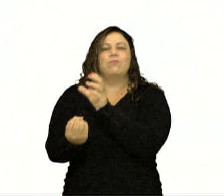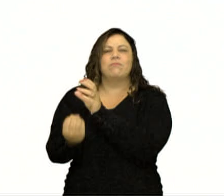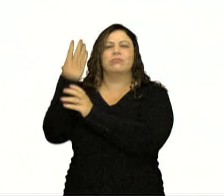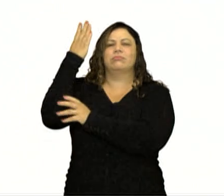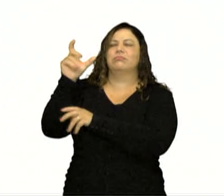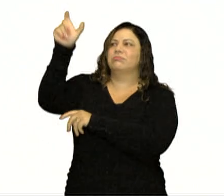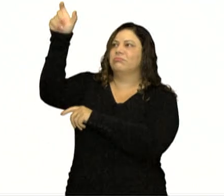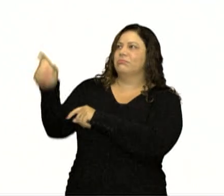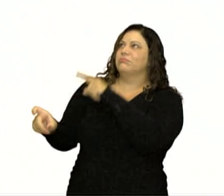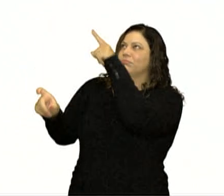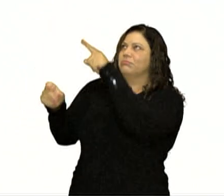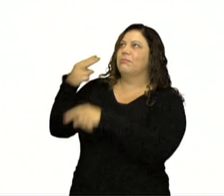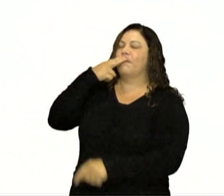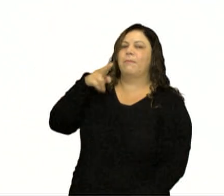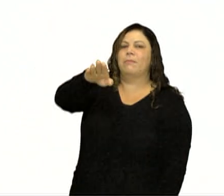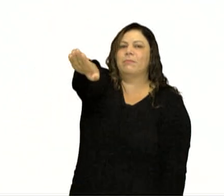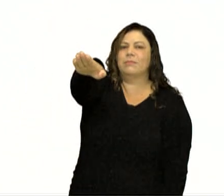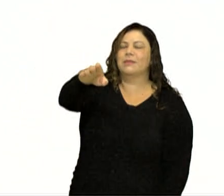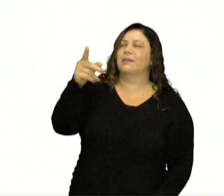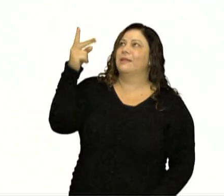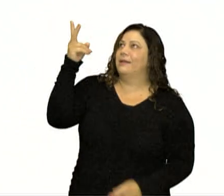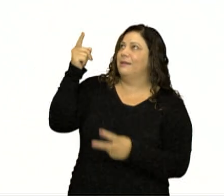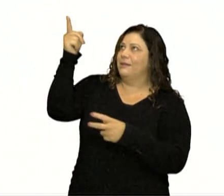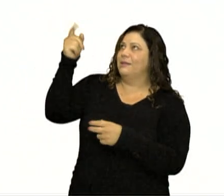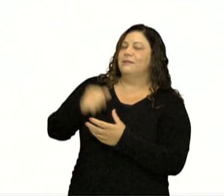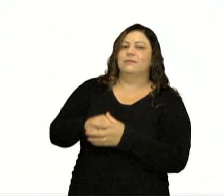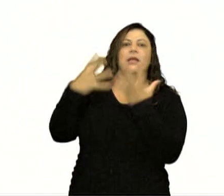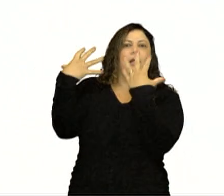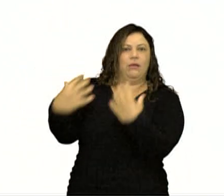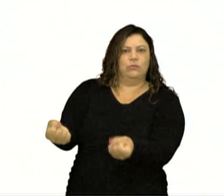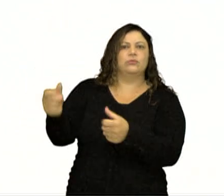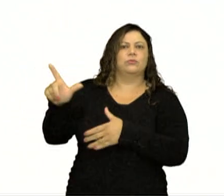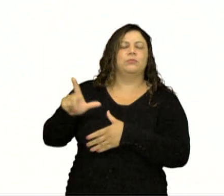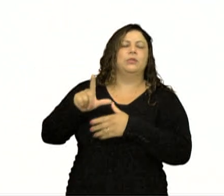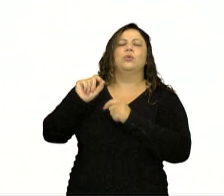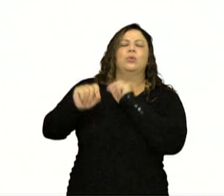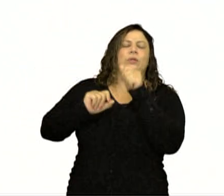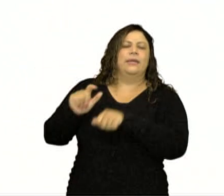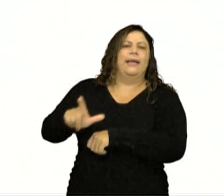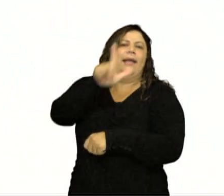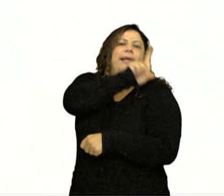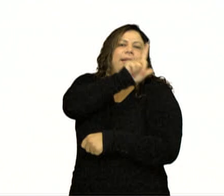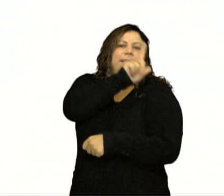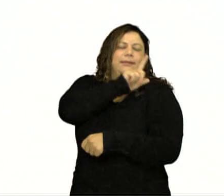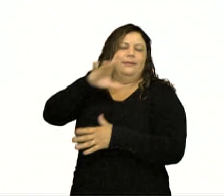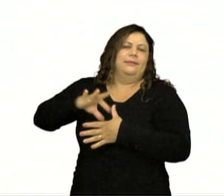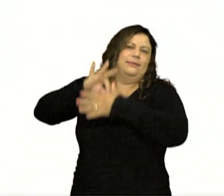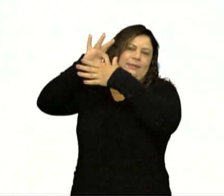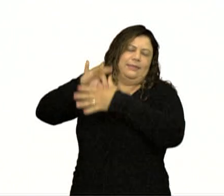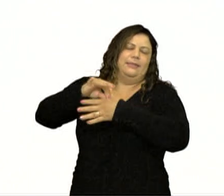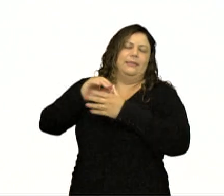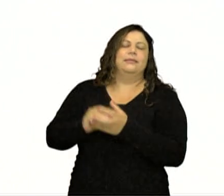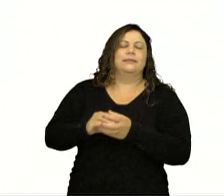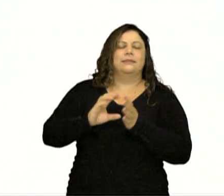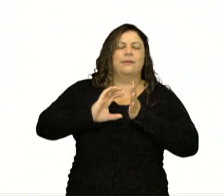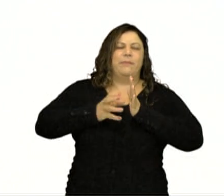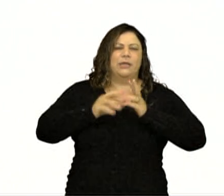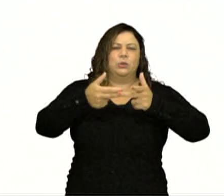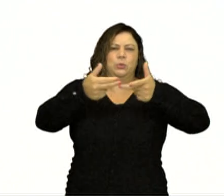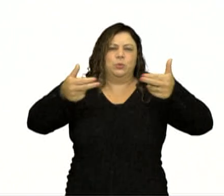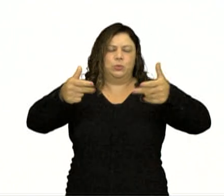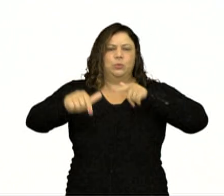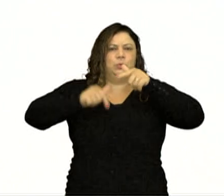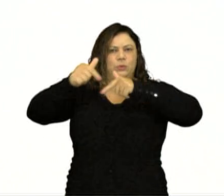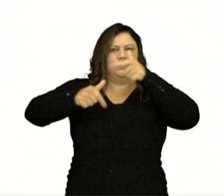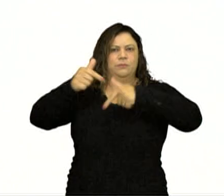Hitler. O Hitler ele assumiu a liderança do Partido dos Trabalhadores Alemães em 1920. Ele era um soldado que foi